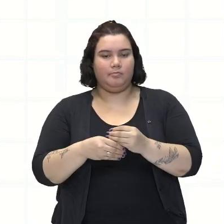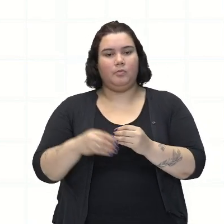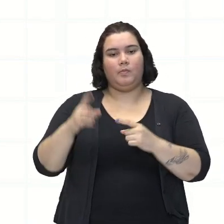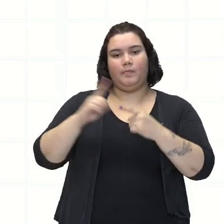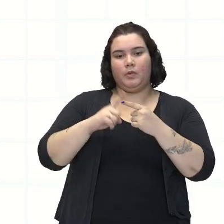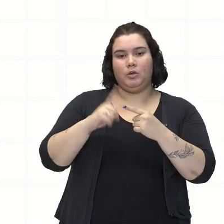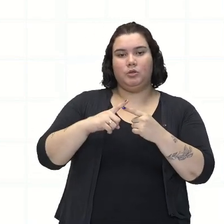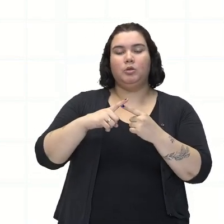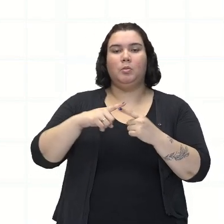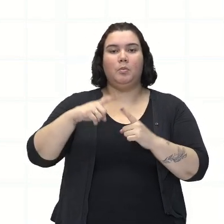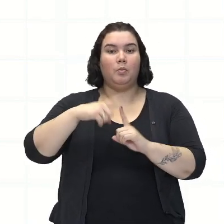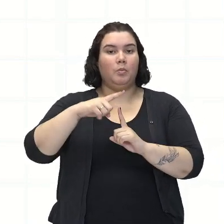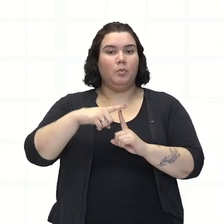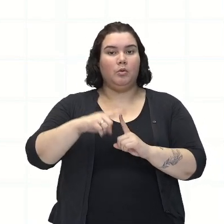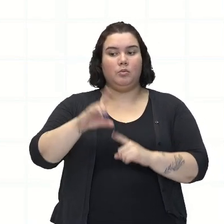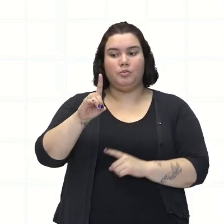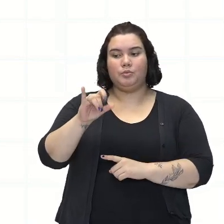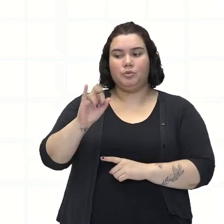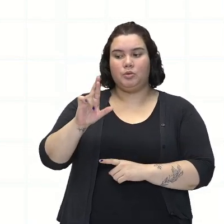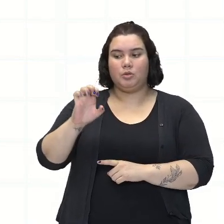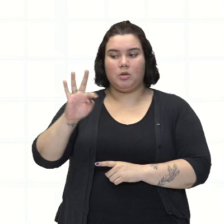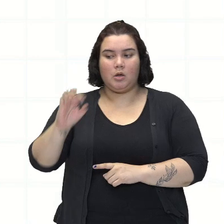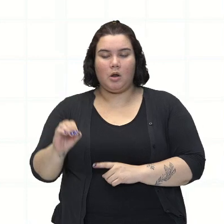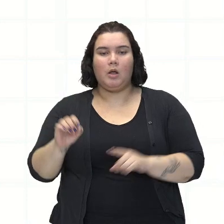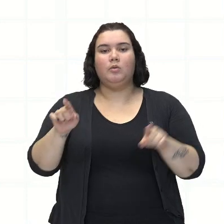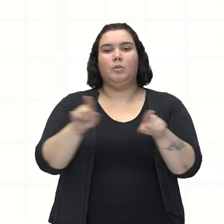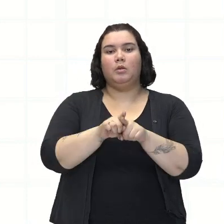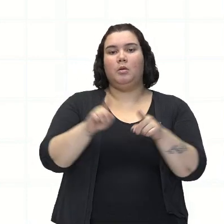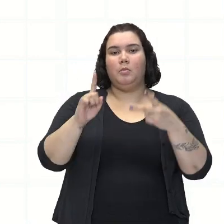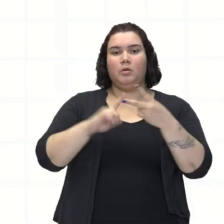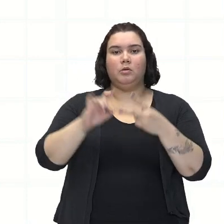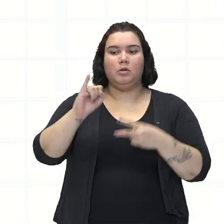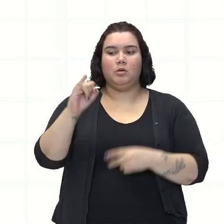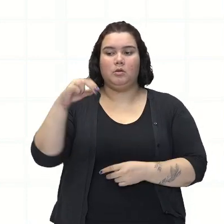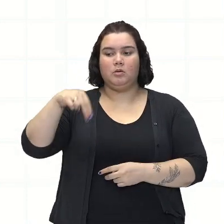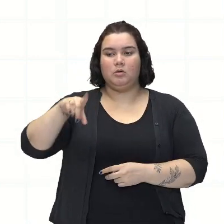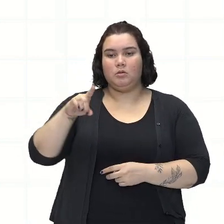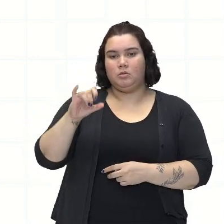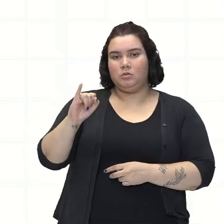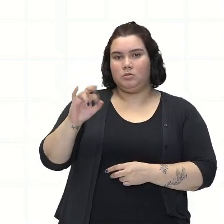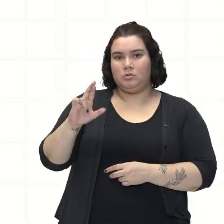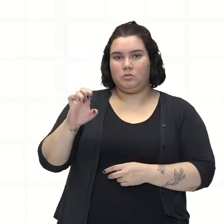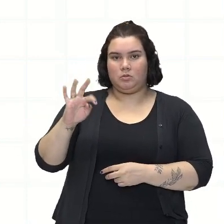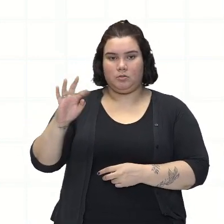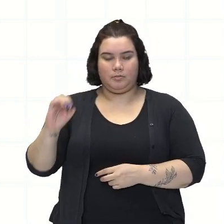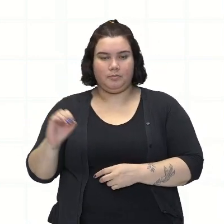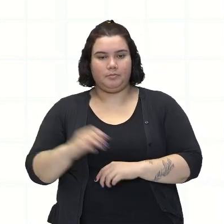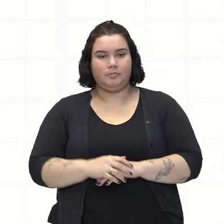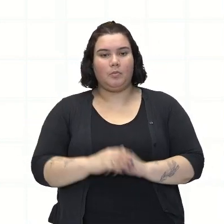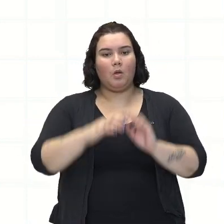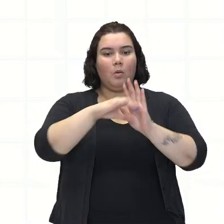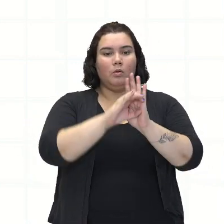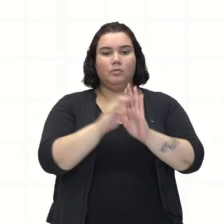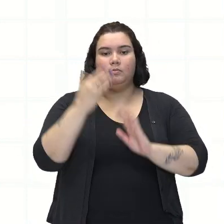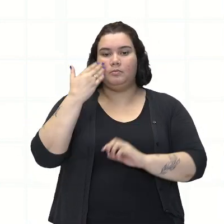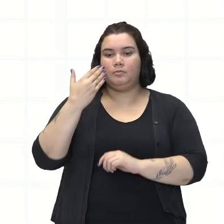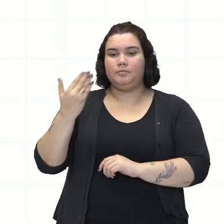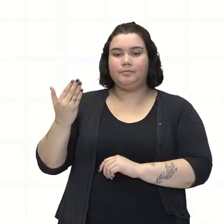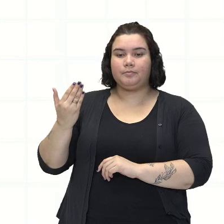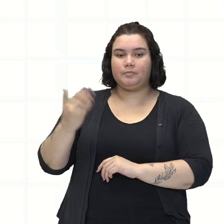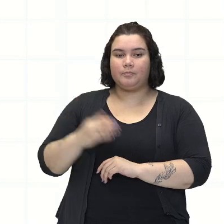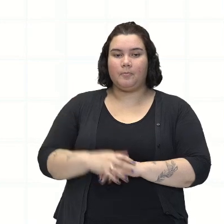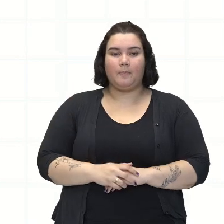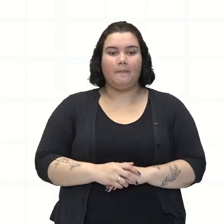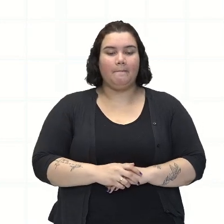direto quanto o indireto. Vejamos o conceito.